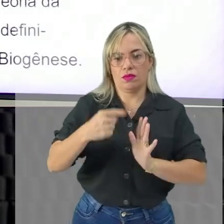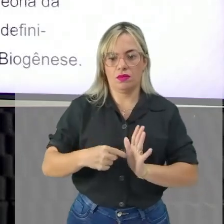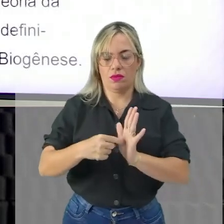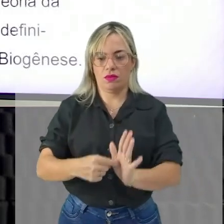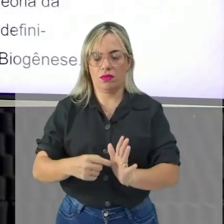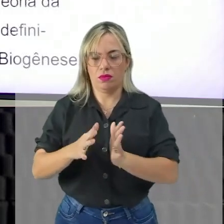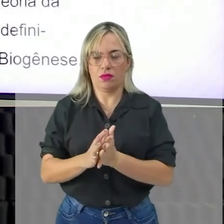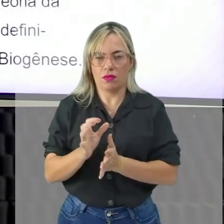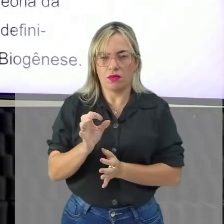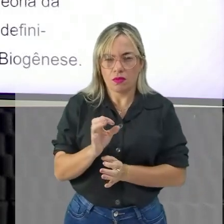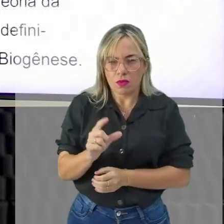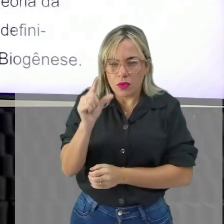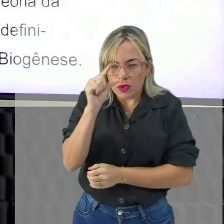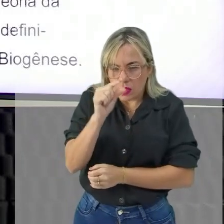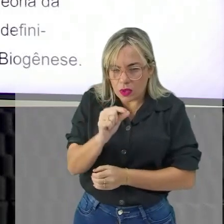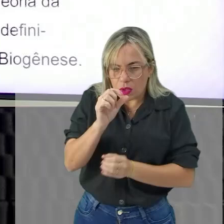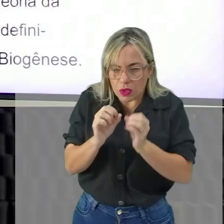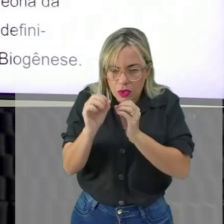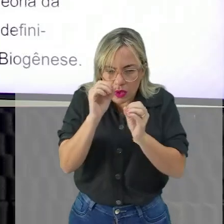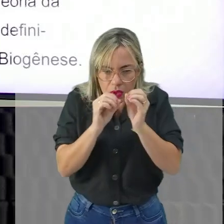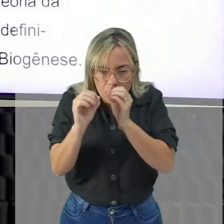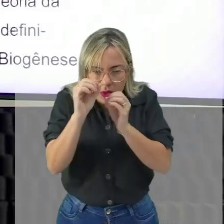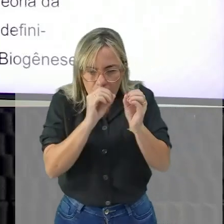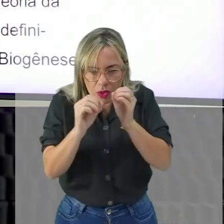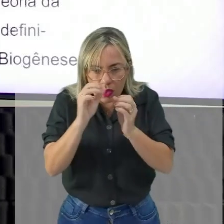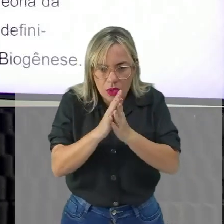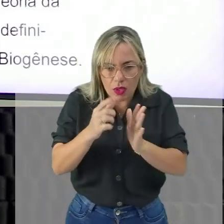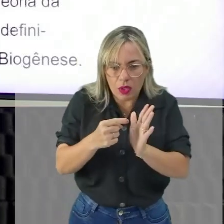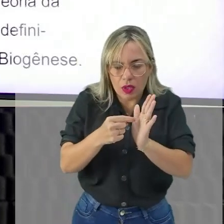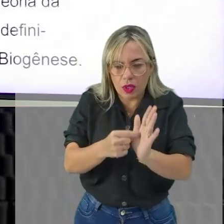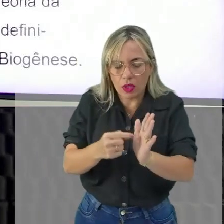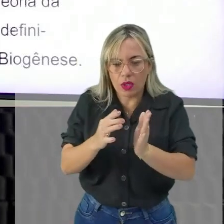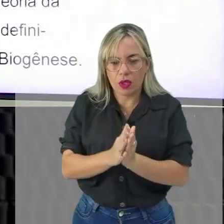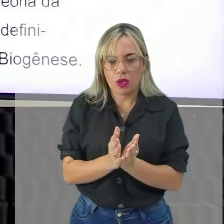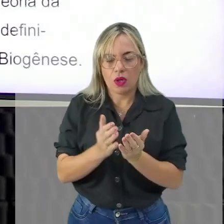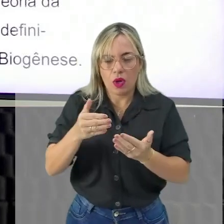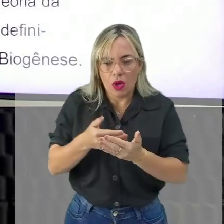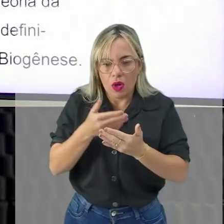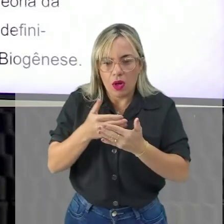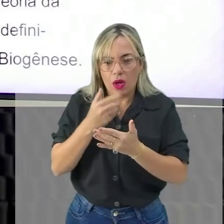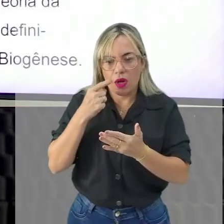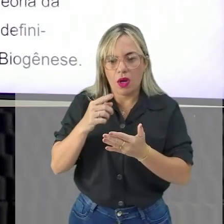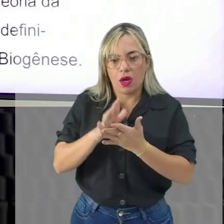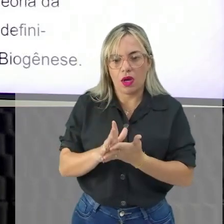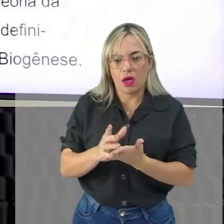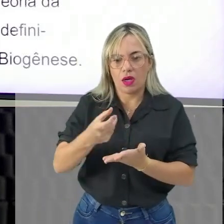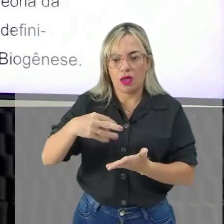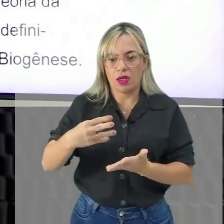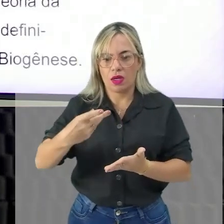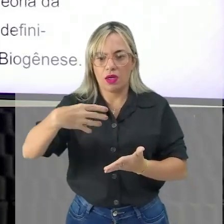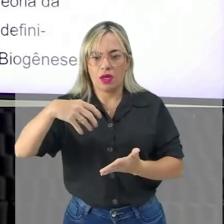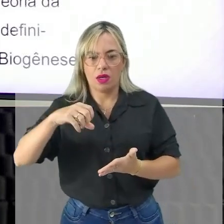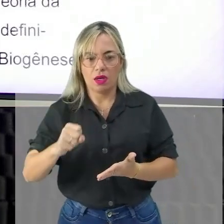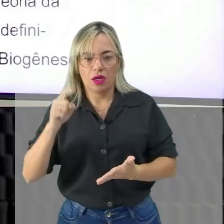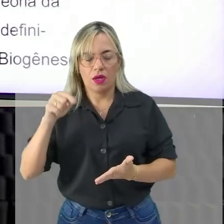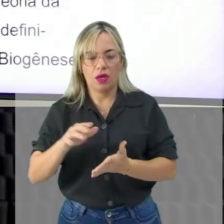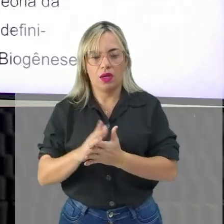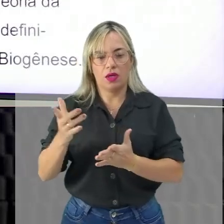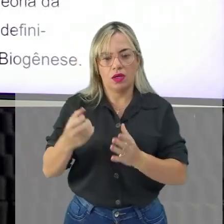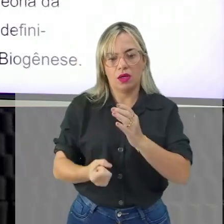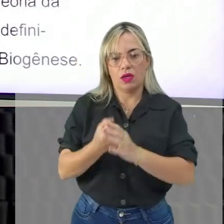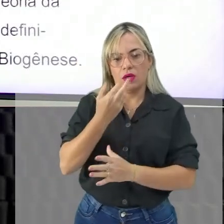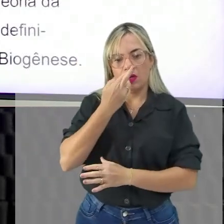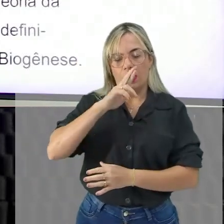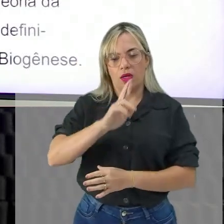micro-organismos presentes em caldos previamente esterilizados eram provenientes do ar, ou seja,